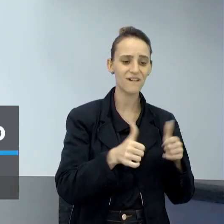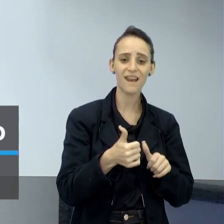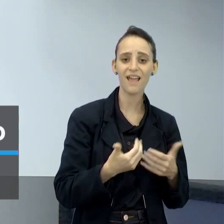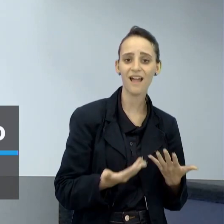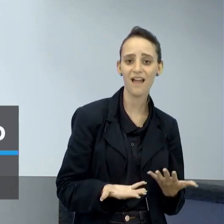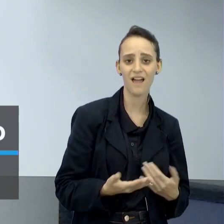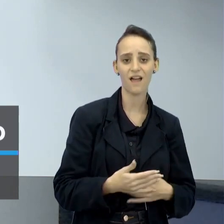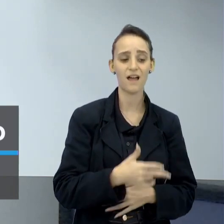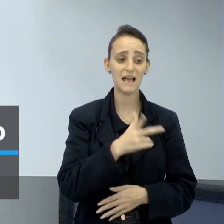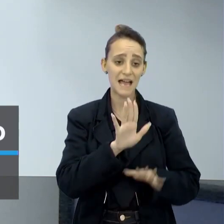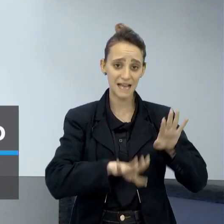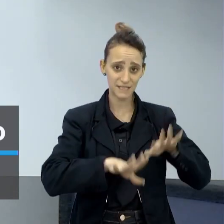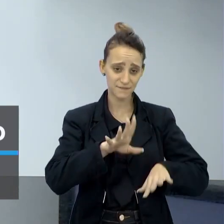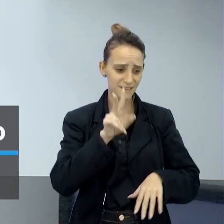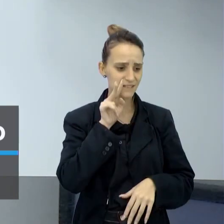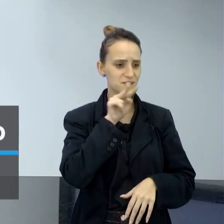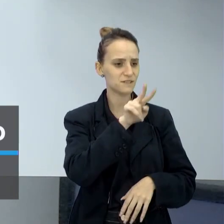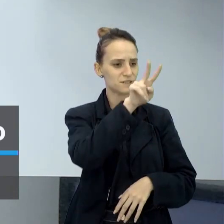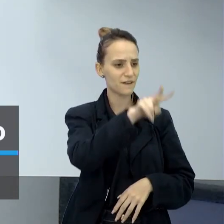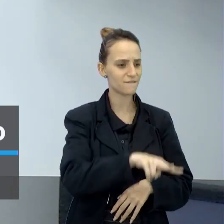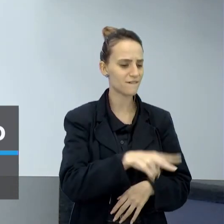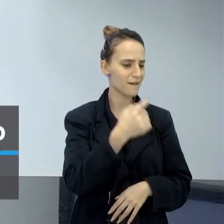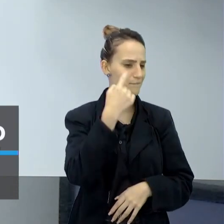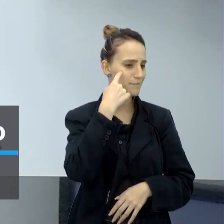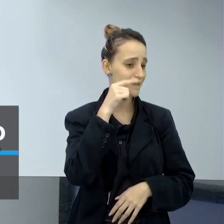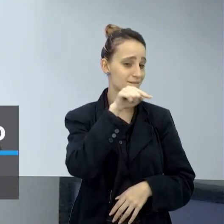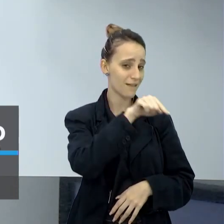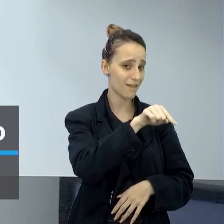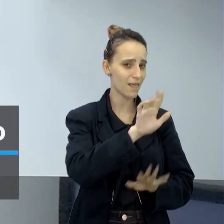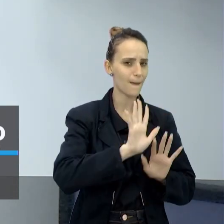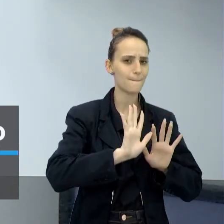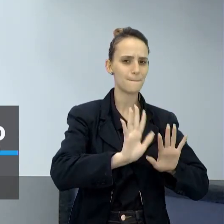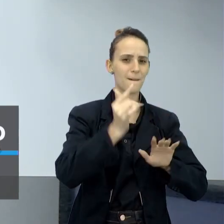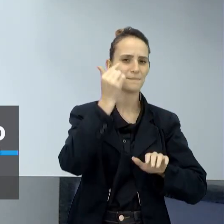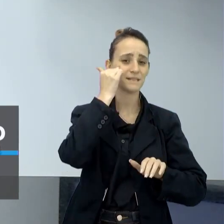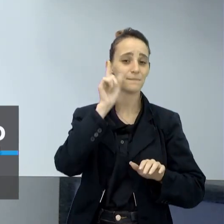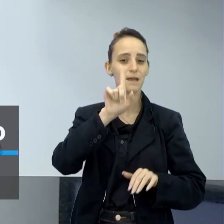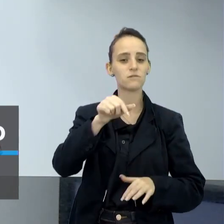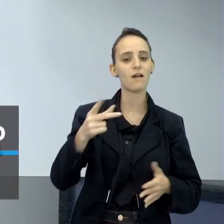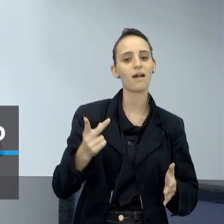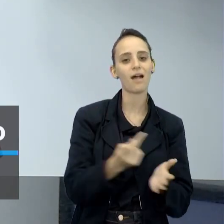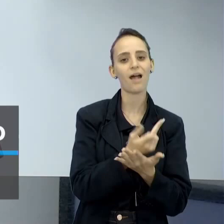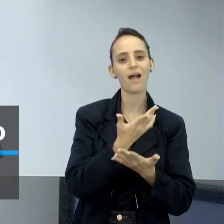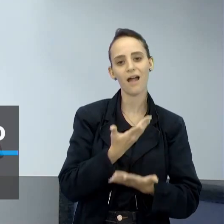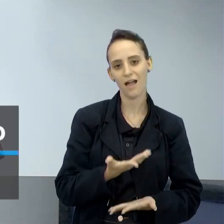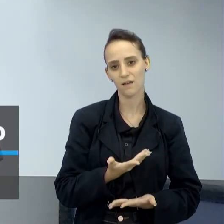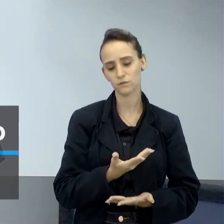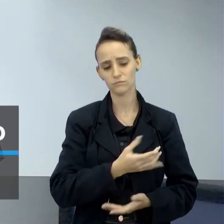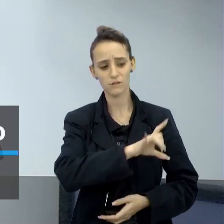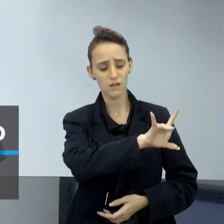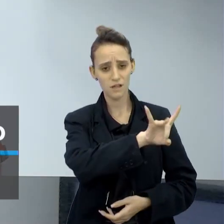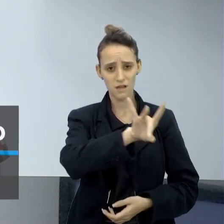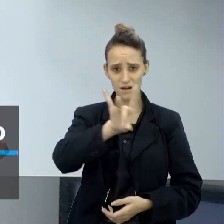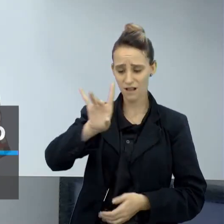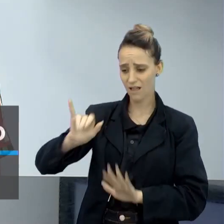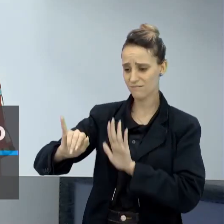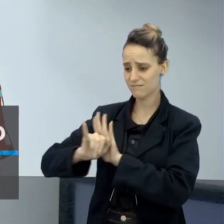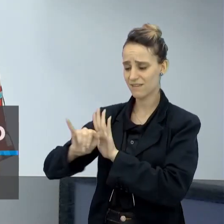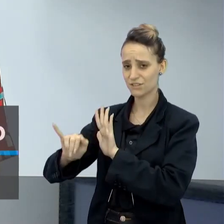vezes, e equivocado, com relação à característica individualizada de cada